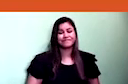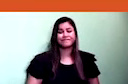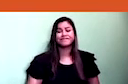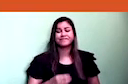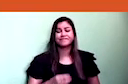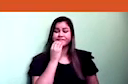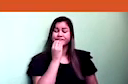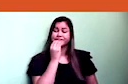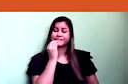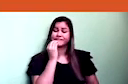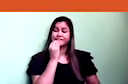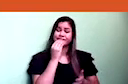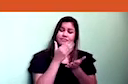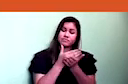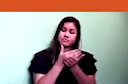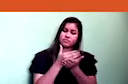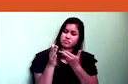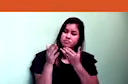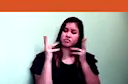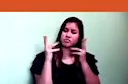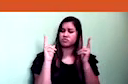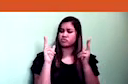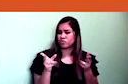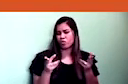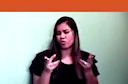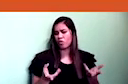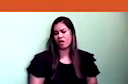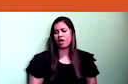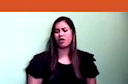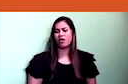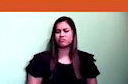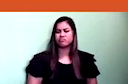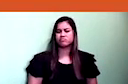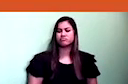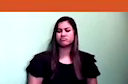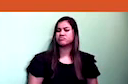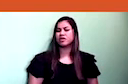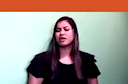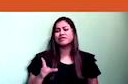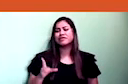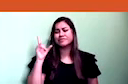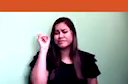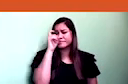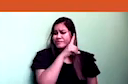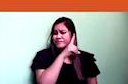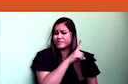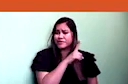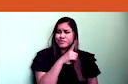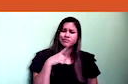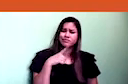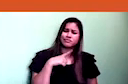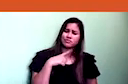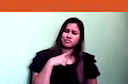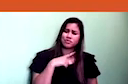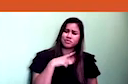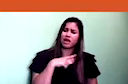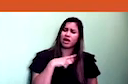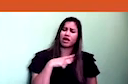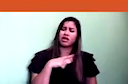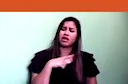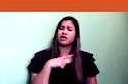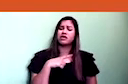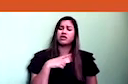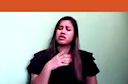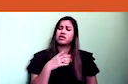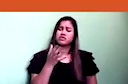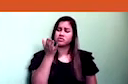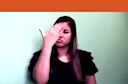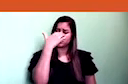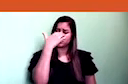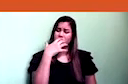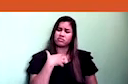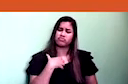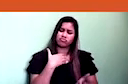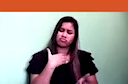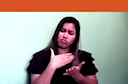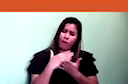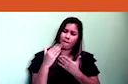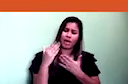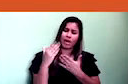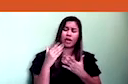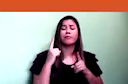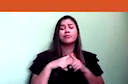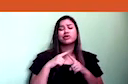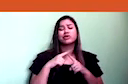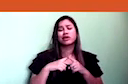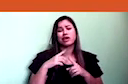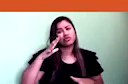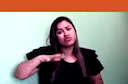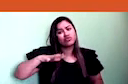igual. Todas as dificuldades, elas vão estar ali. Então, o estímulo inicial, ele é igual. Mas o resultado